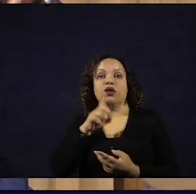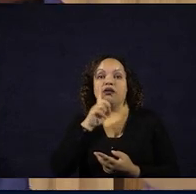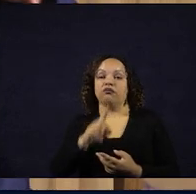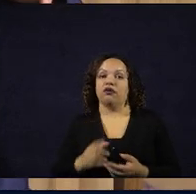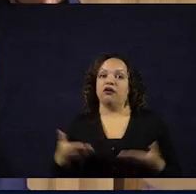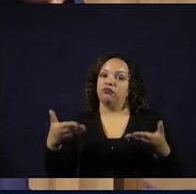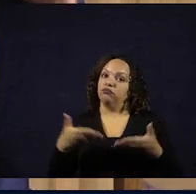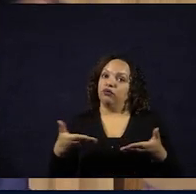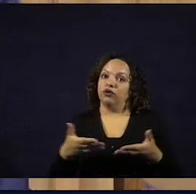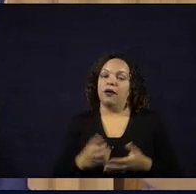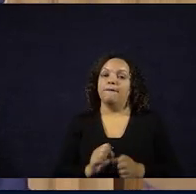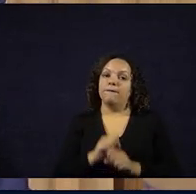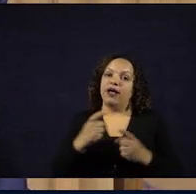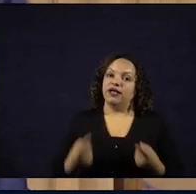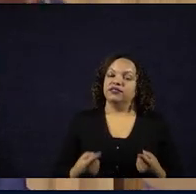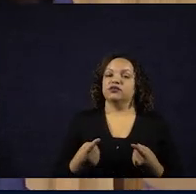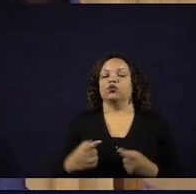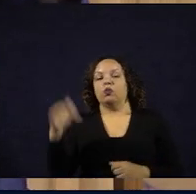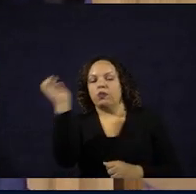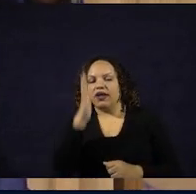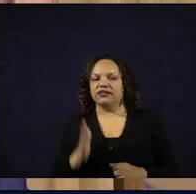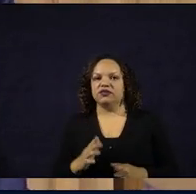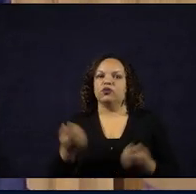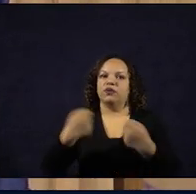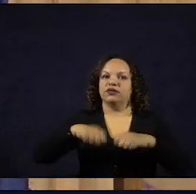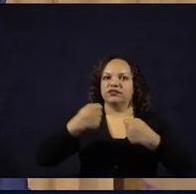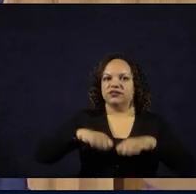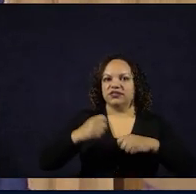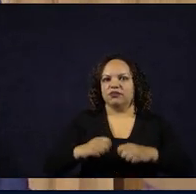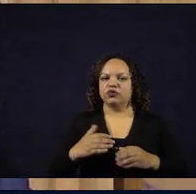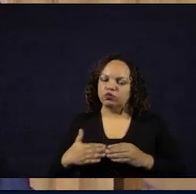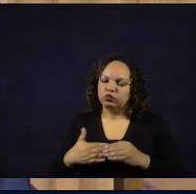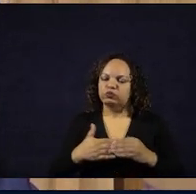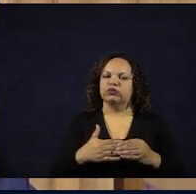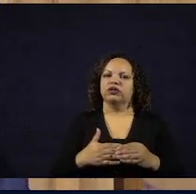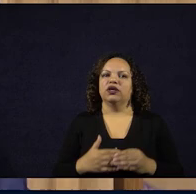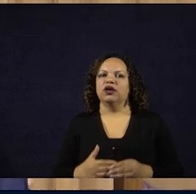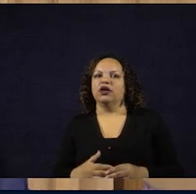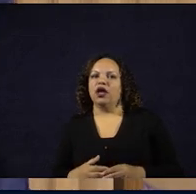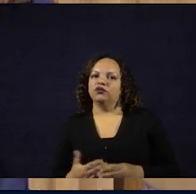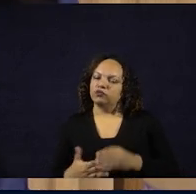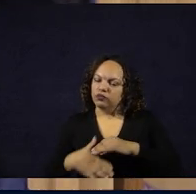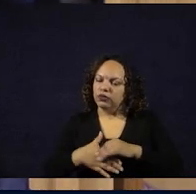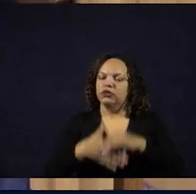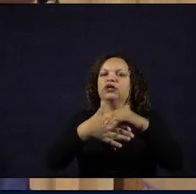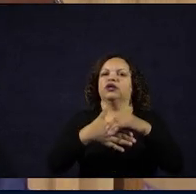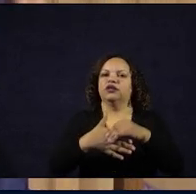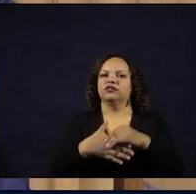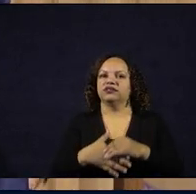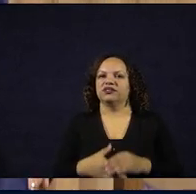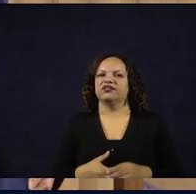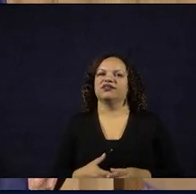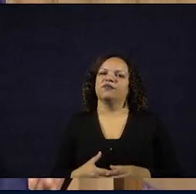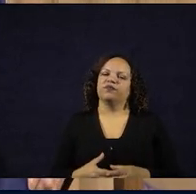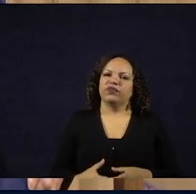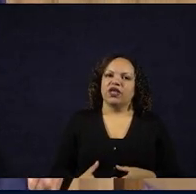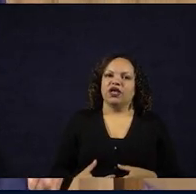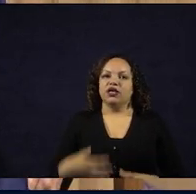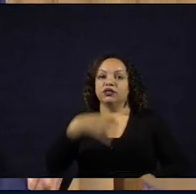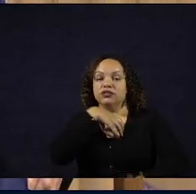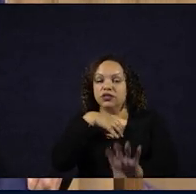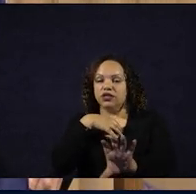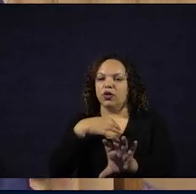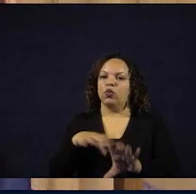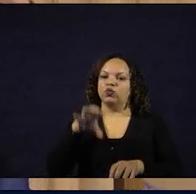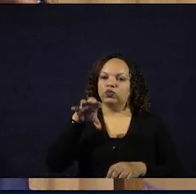no Brasil é essa direção que a gente deve ver Espero que as lideranças políticas econômicas escutem o setor real e